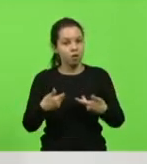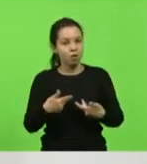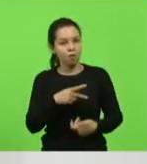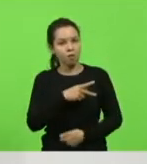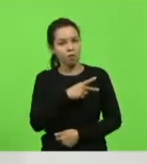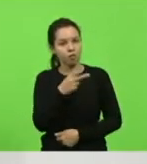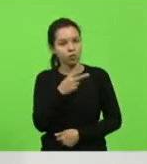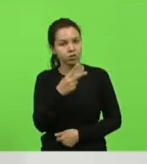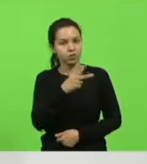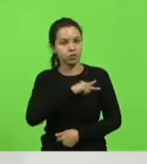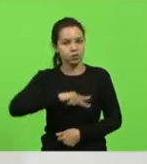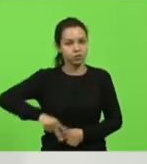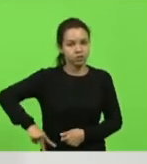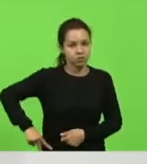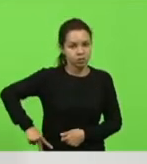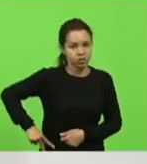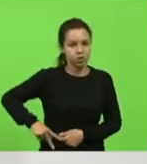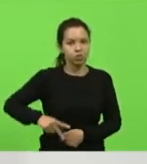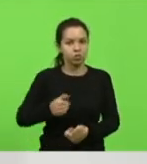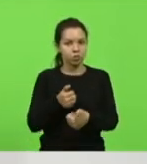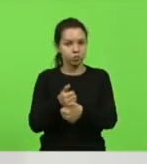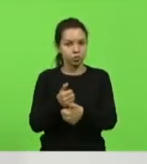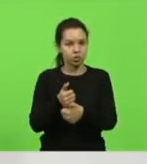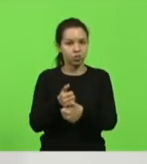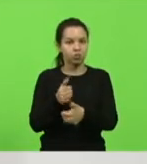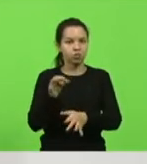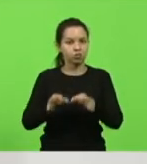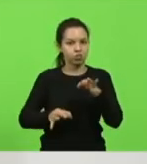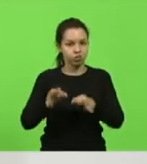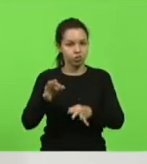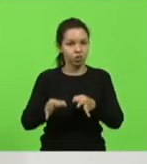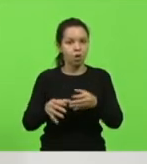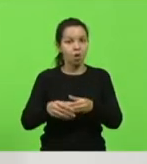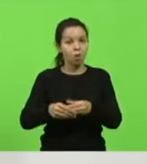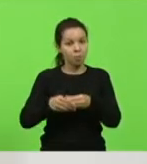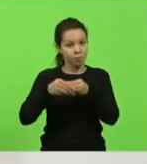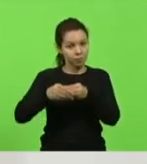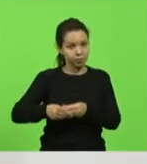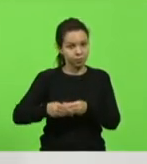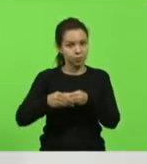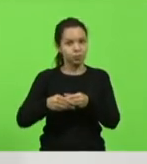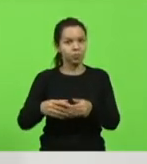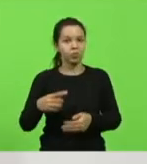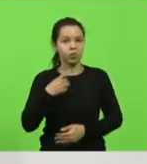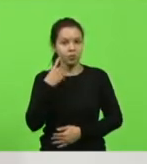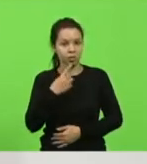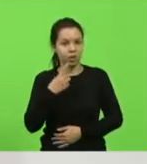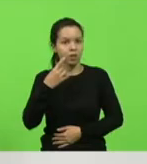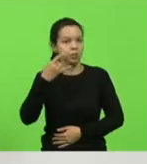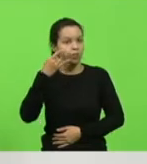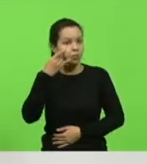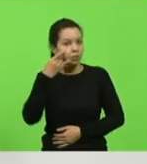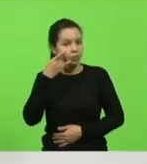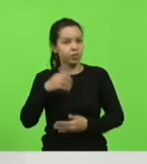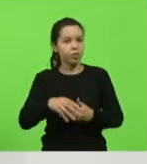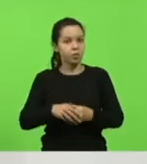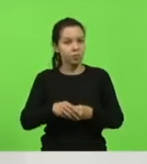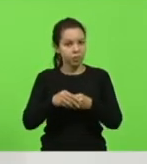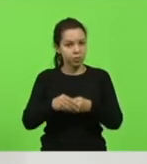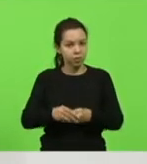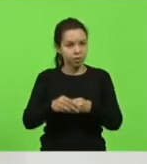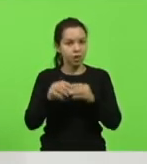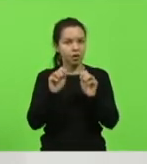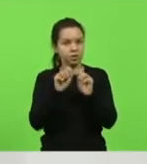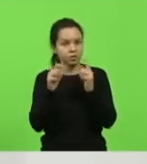para cumprimentar o deputado Mauro de Nadal cumprimentar a casa Legislativa